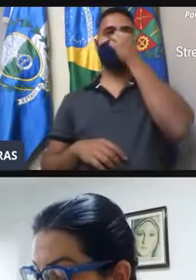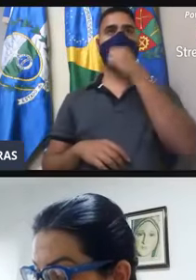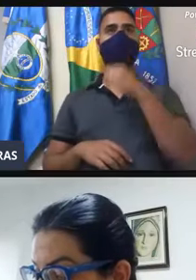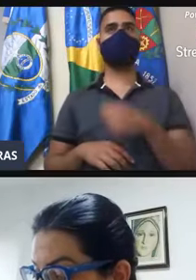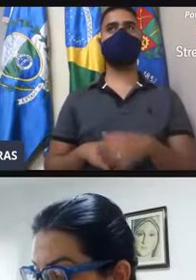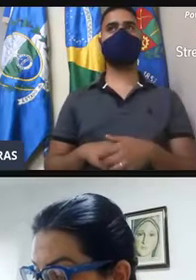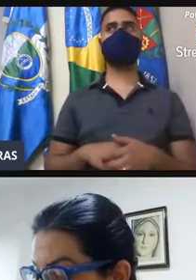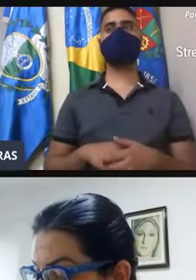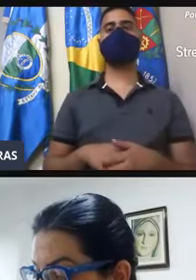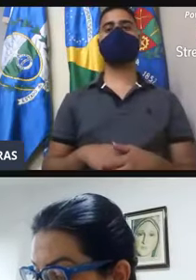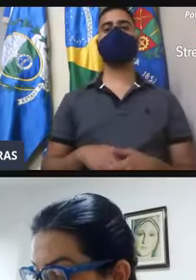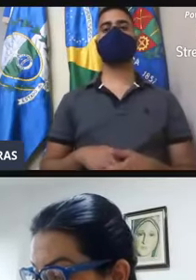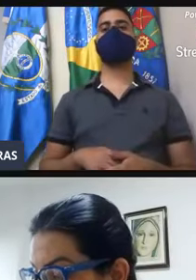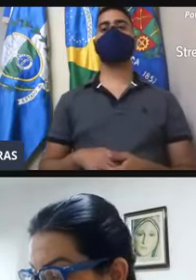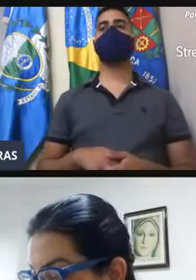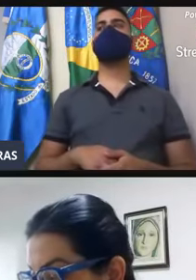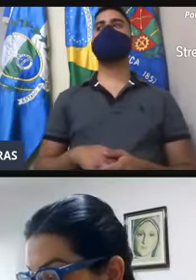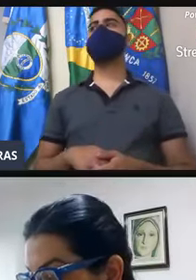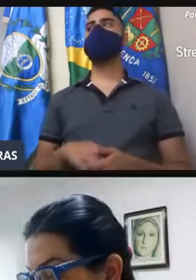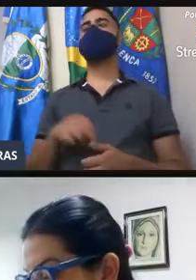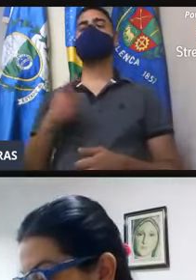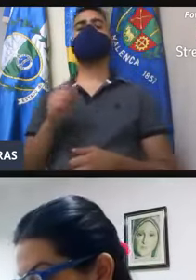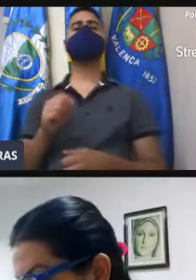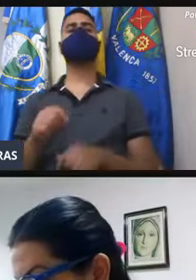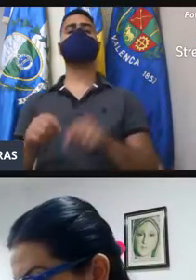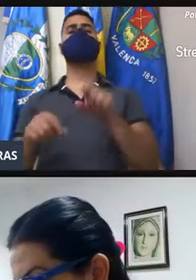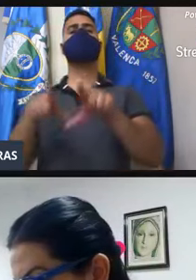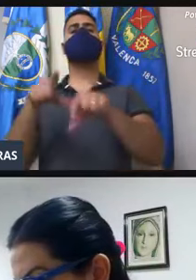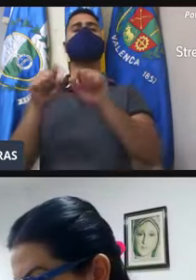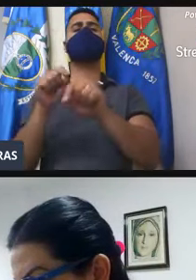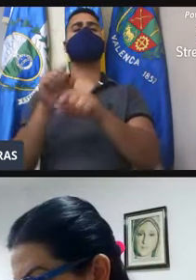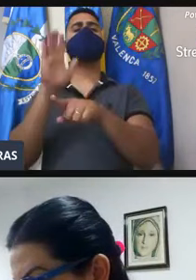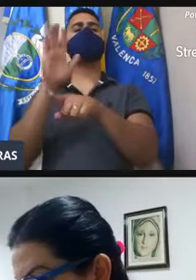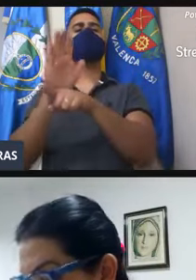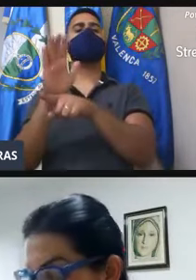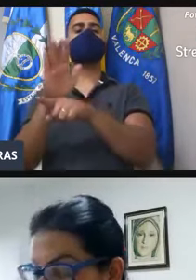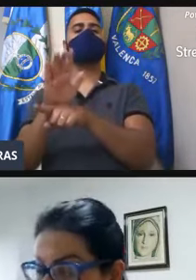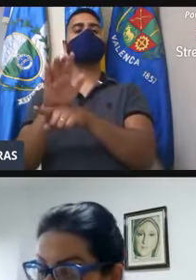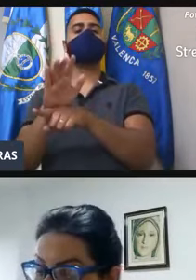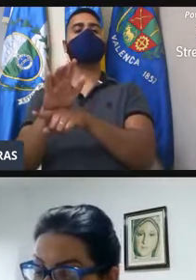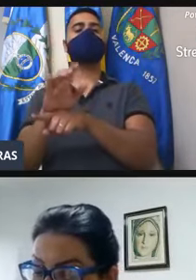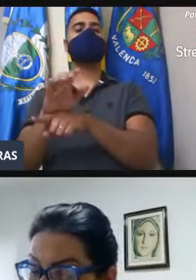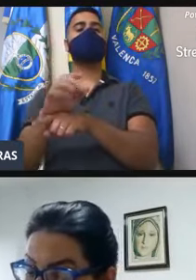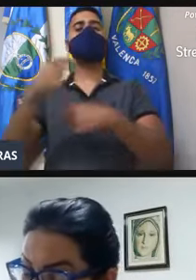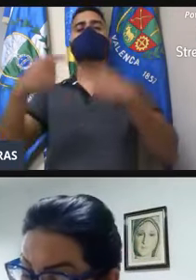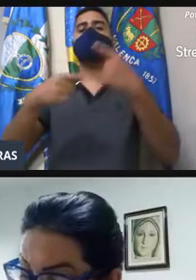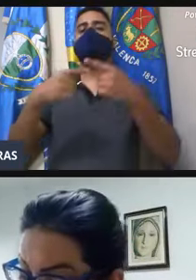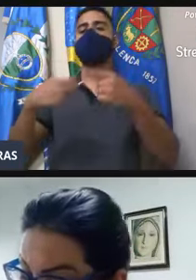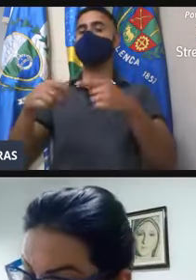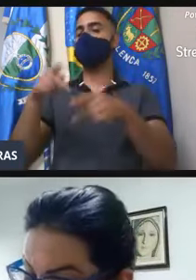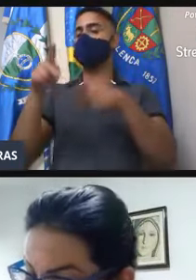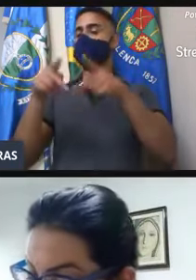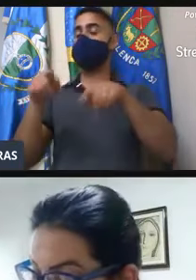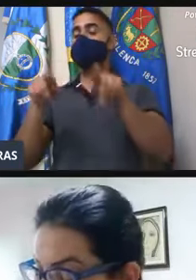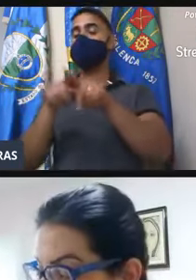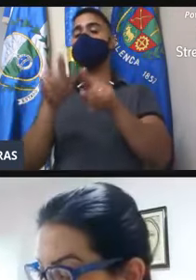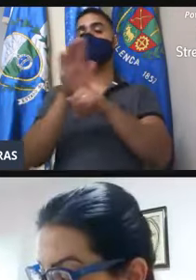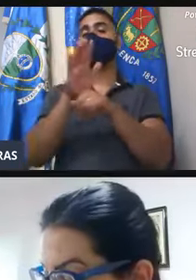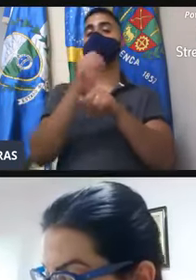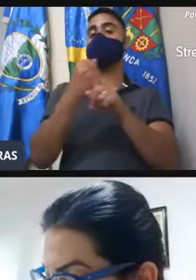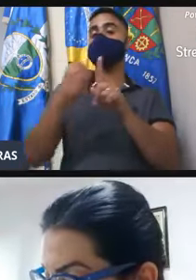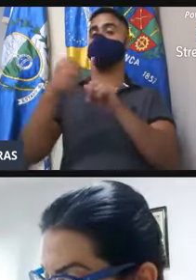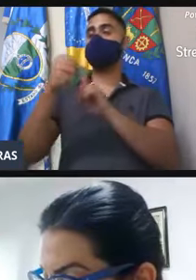Rafael. Define e regula critérios de os benefícios eventuais no âmbito da política pública municipal de assistência